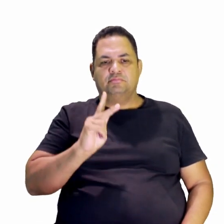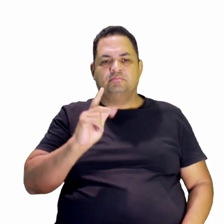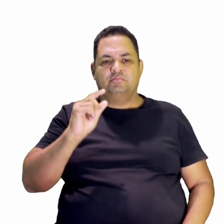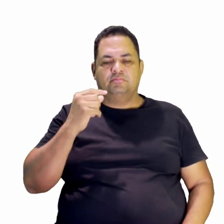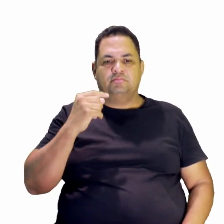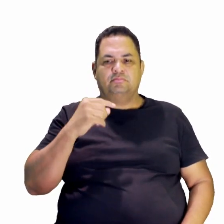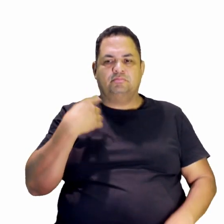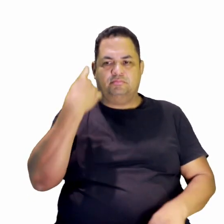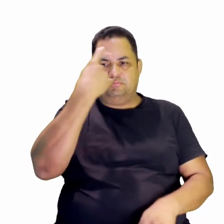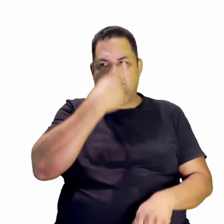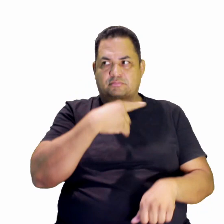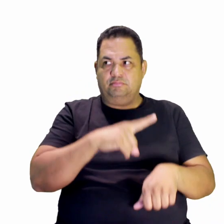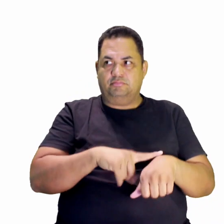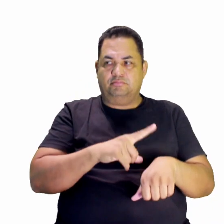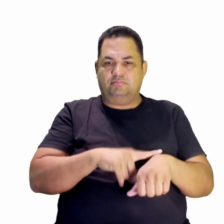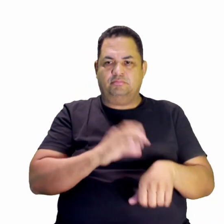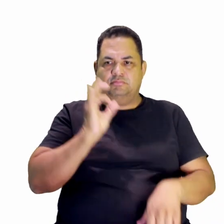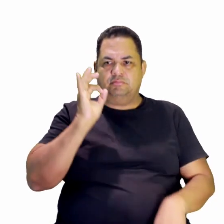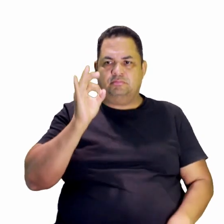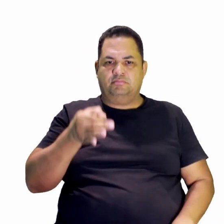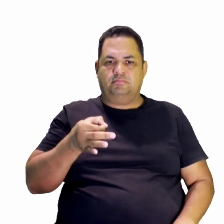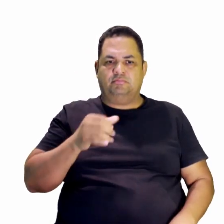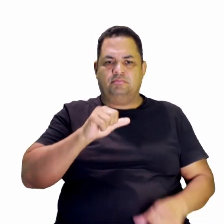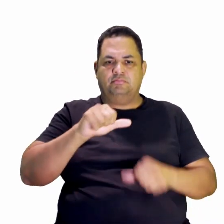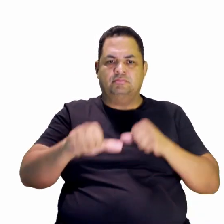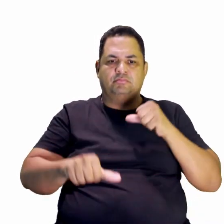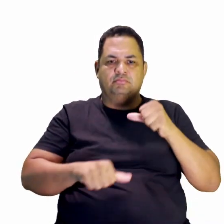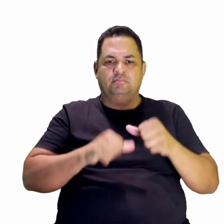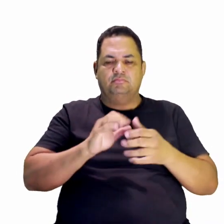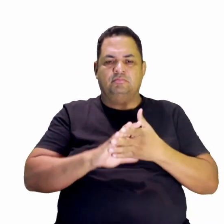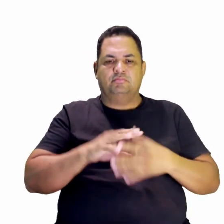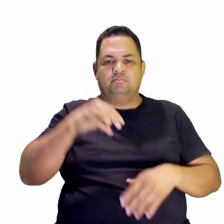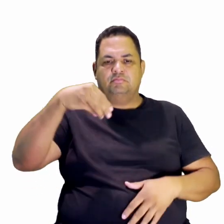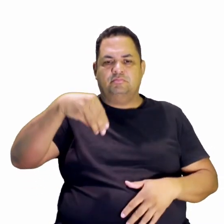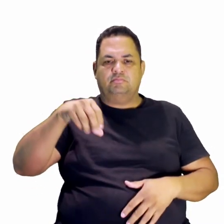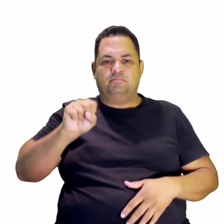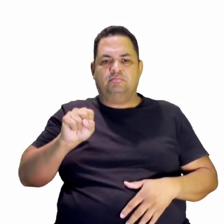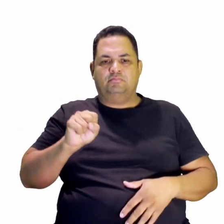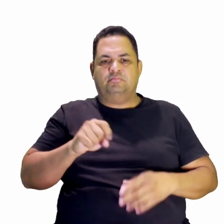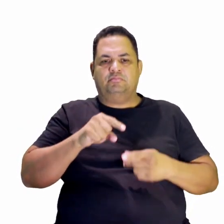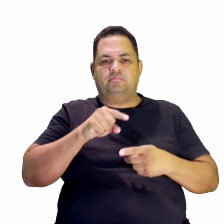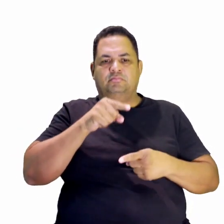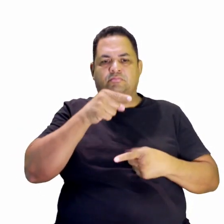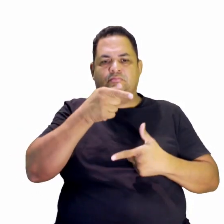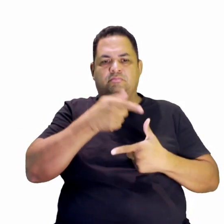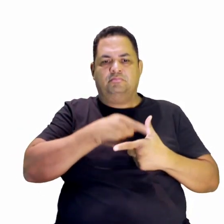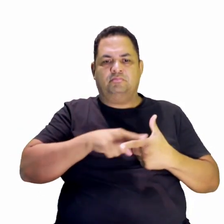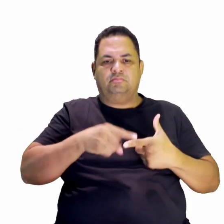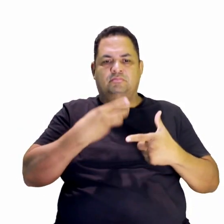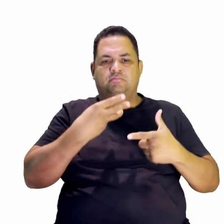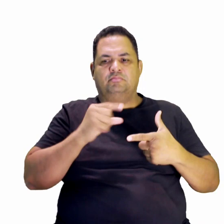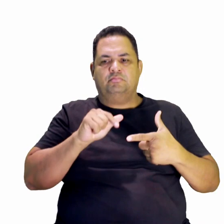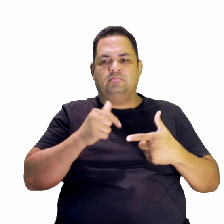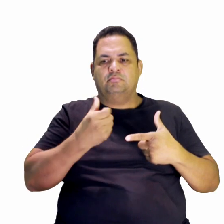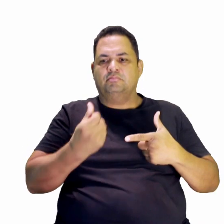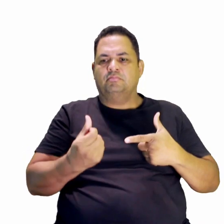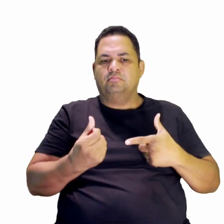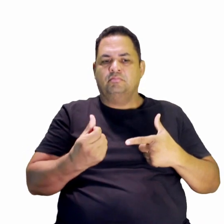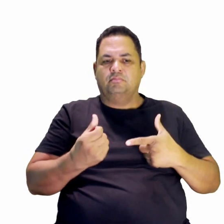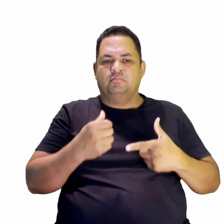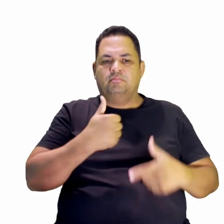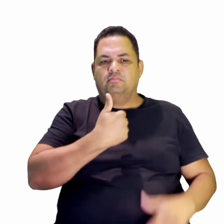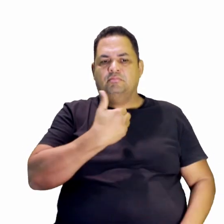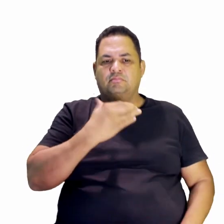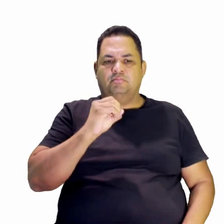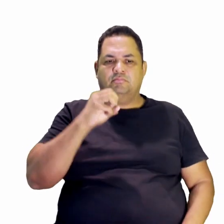hora. Certo? Transformando em metro por segundo, é só dividir por 3,6. Nós vamos ter